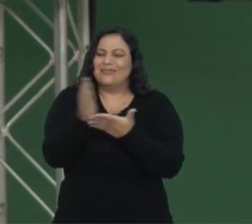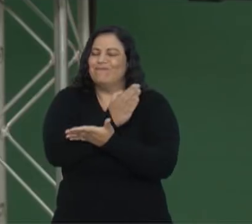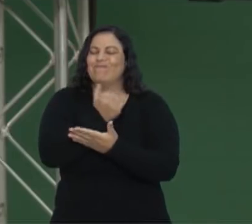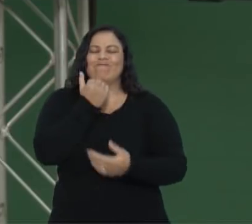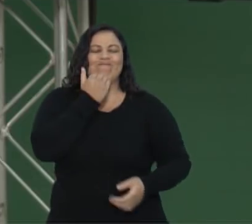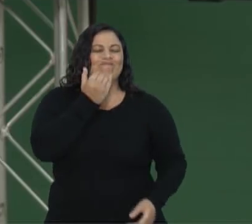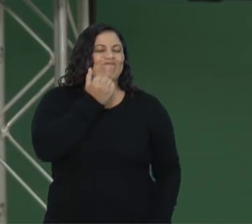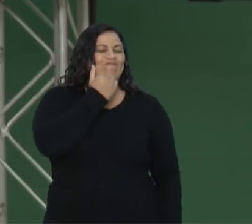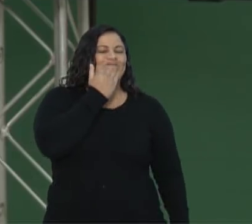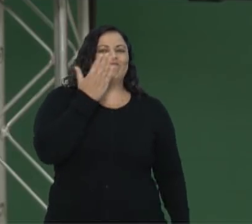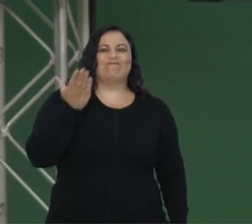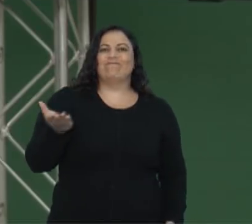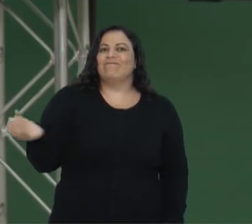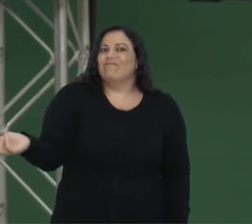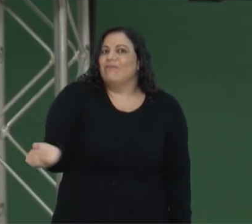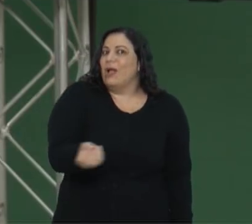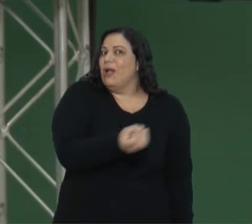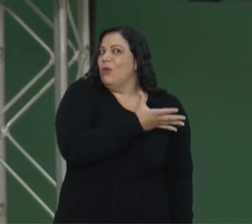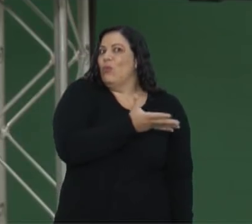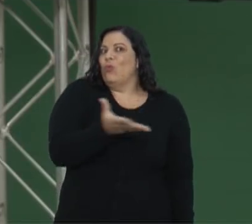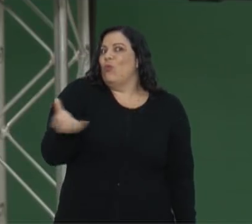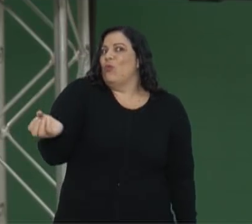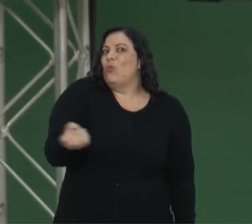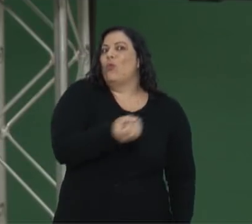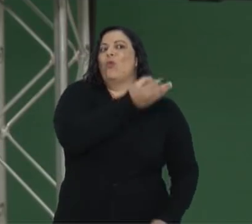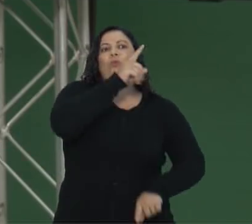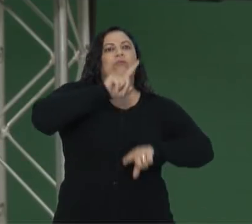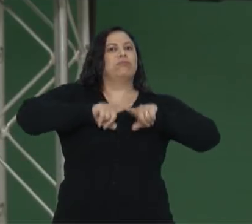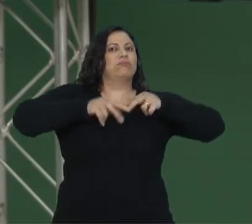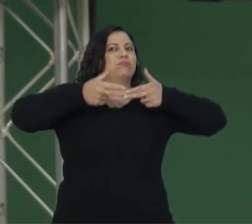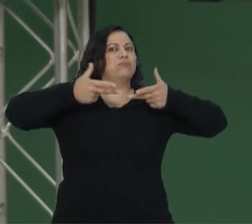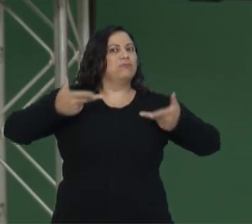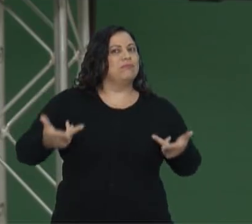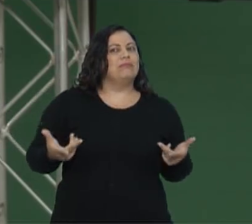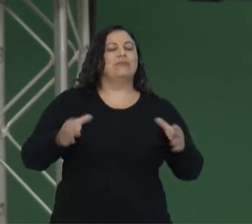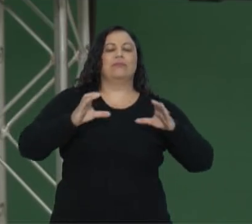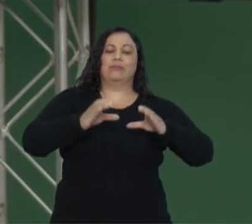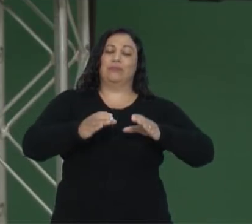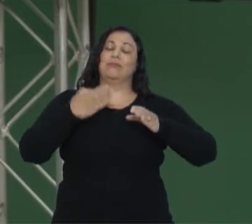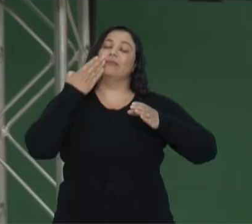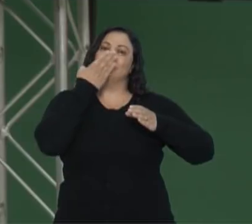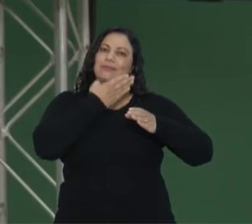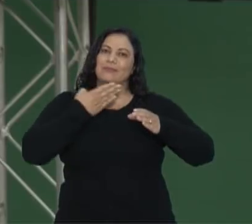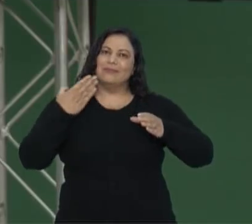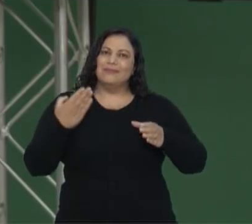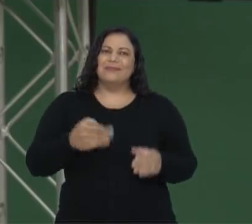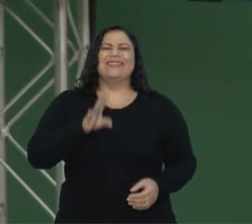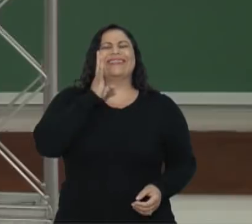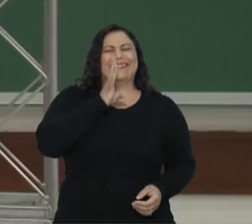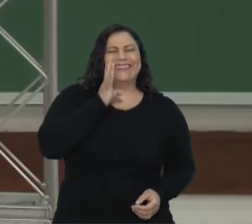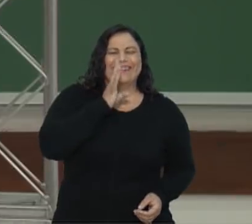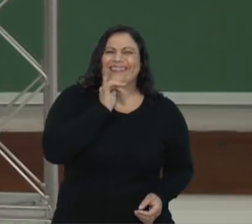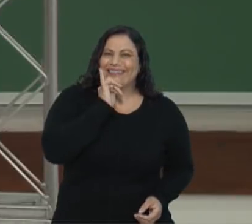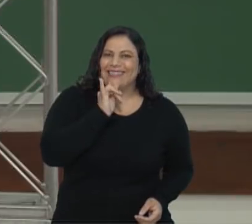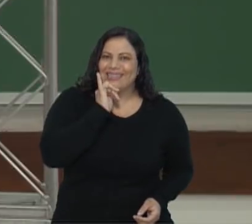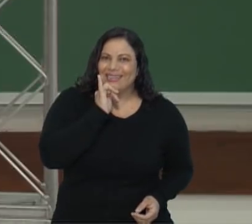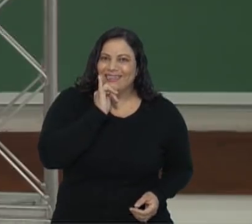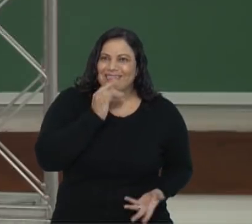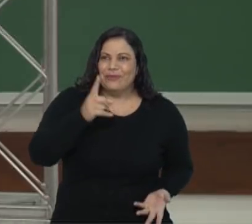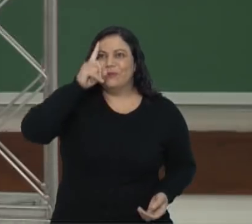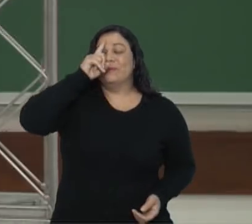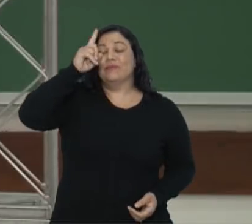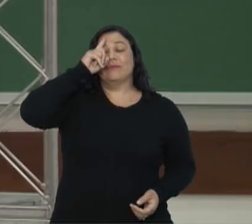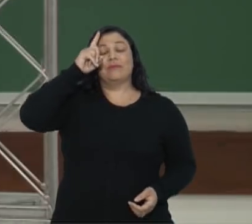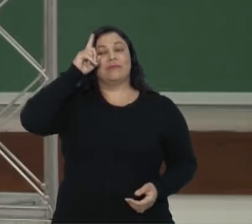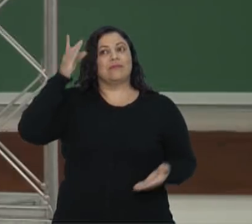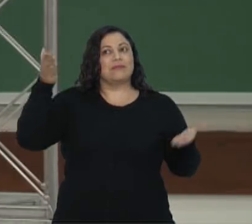formou uma nova substância, formou algo novo, e no nosso caso é o bolo. Legal esse exemplo, né? Quando a gente traz situações do